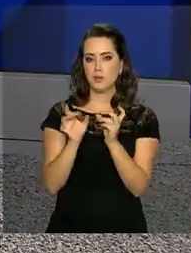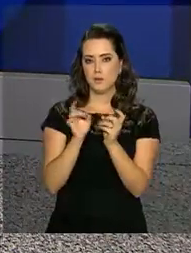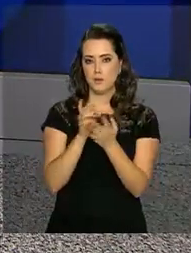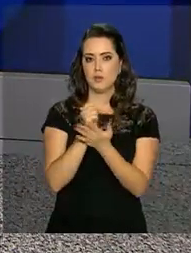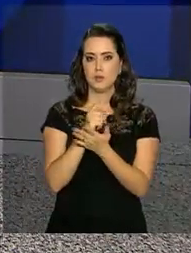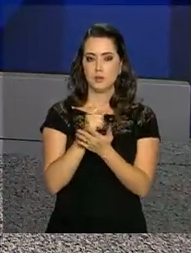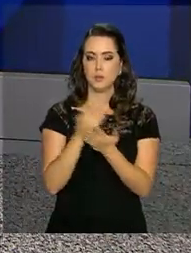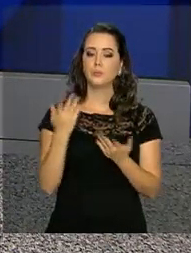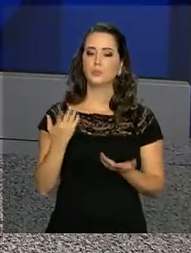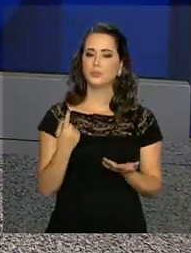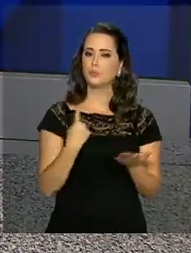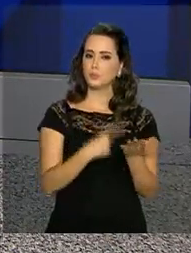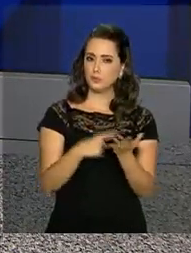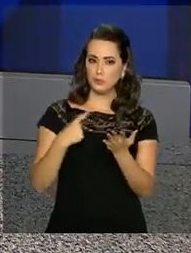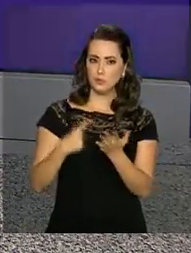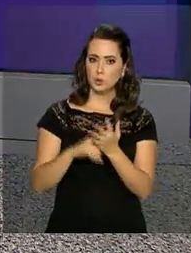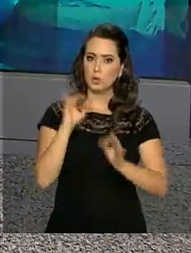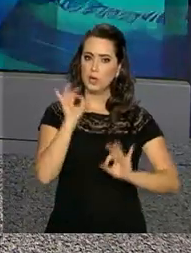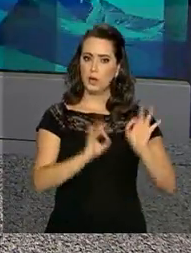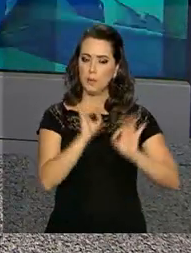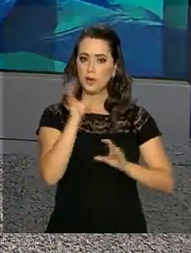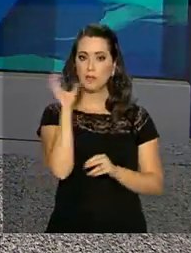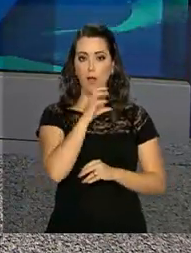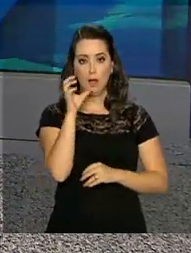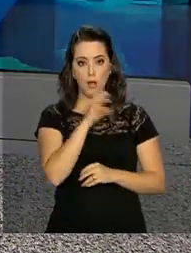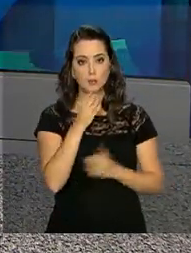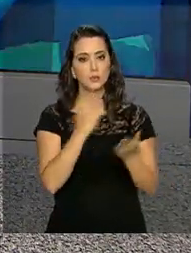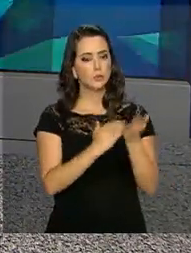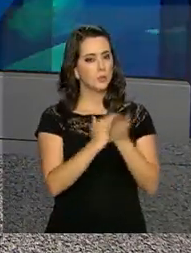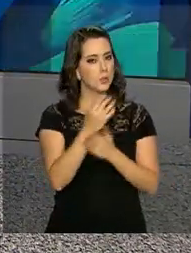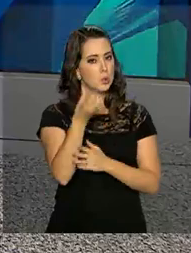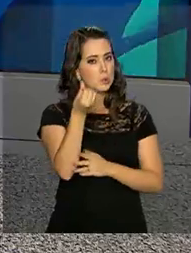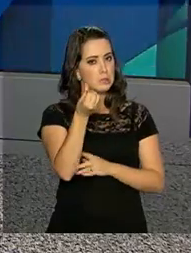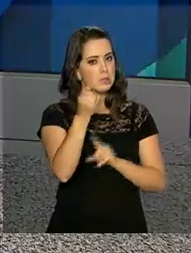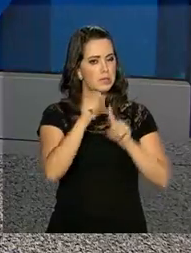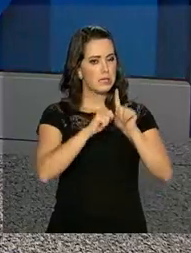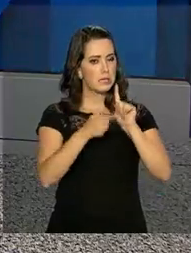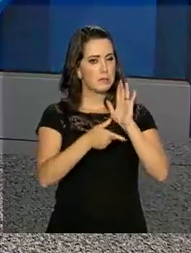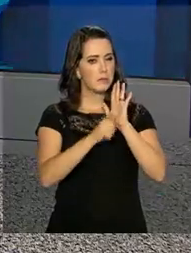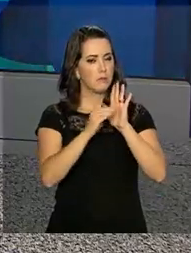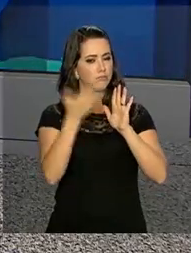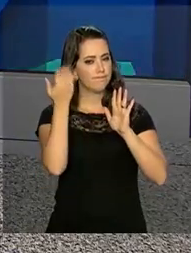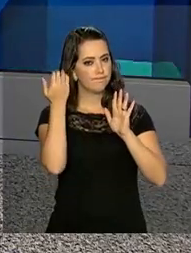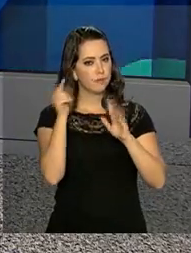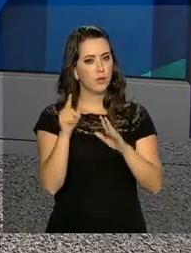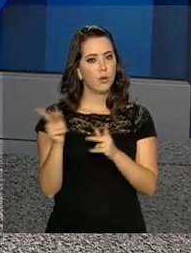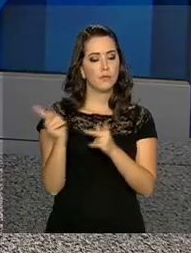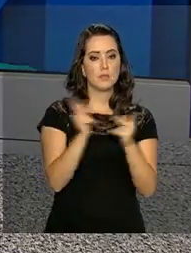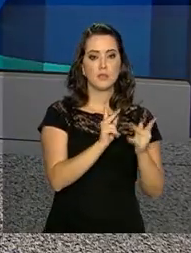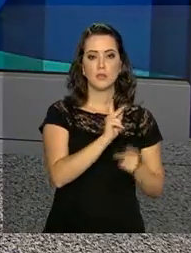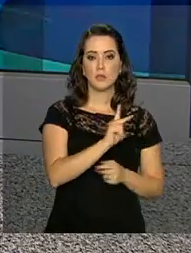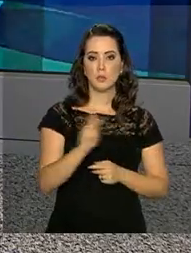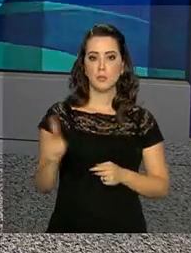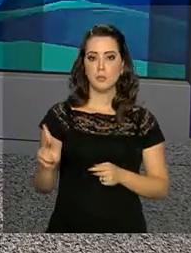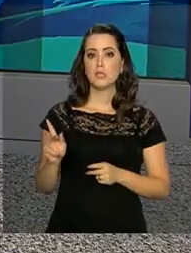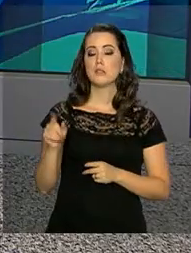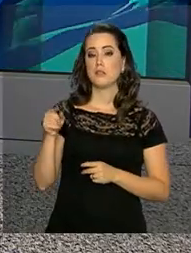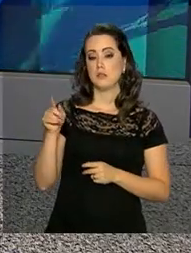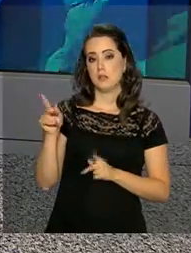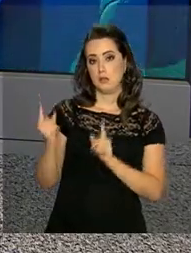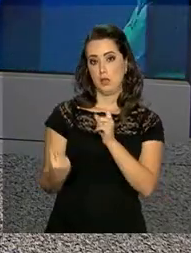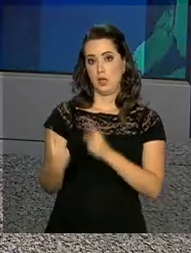este acordo bilateral foi elaborado com rapidez e se iniciou há 6 meses com a visita do presidente Sebastián Piñera ao